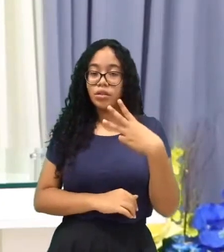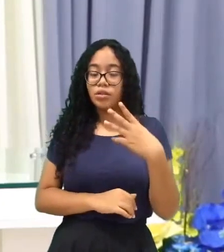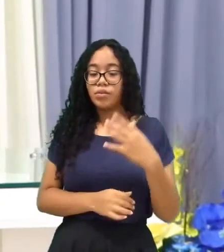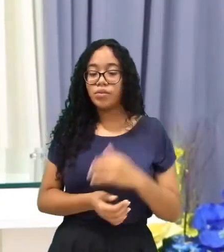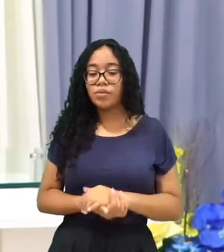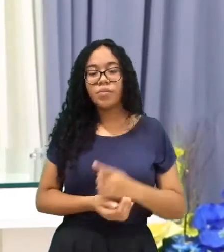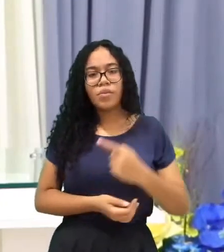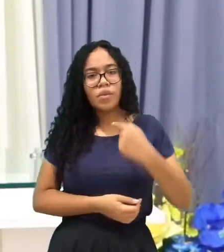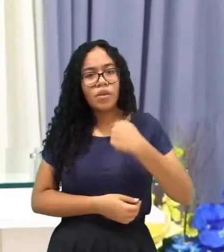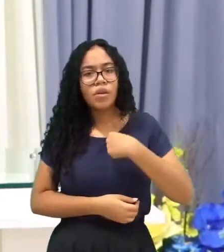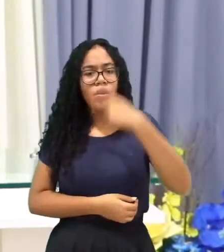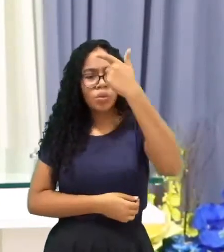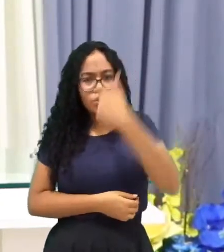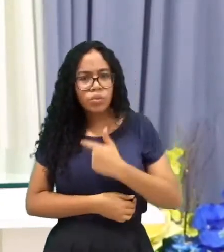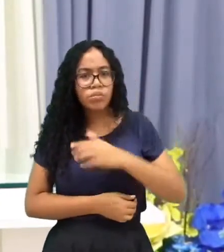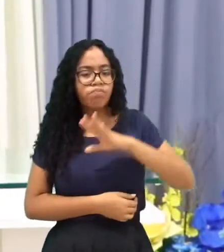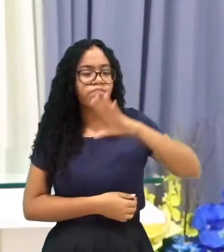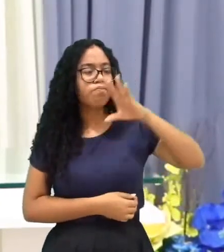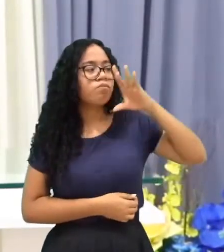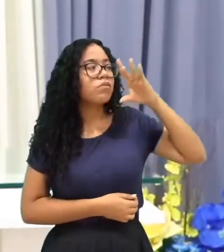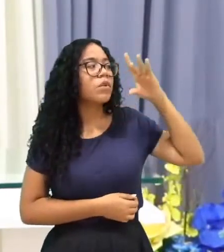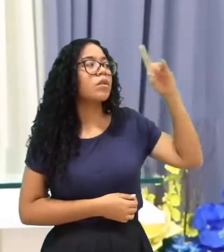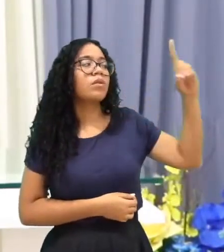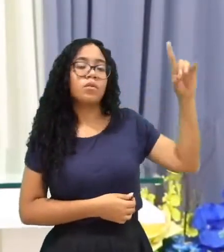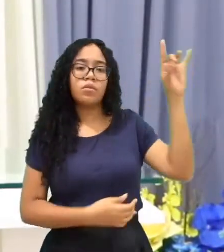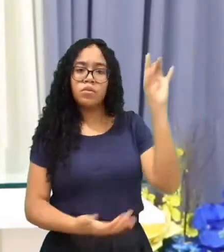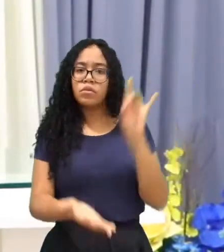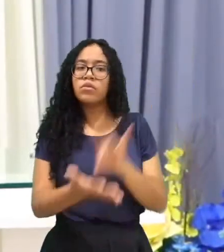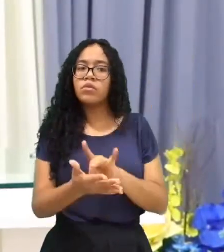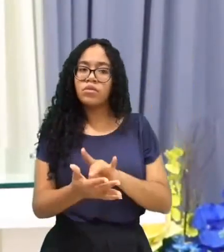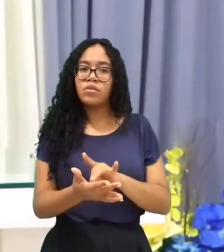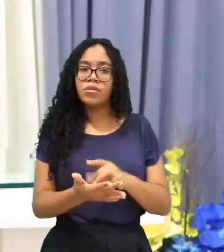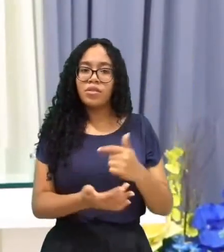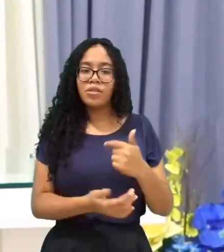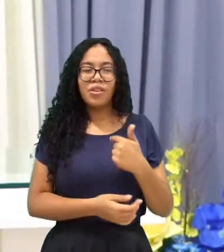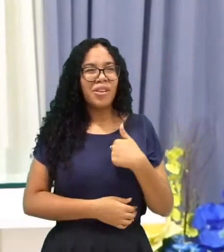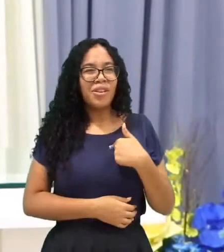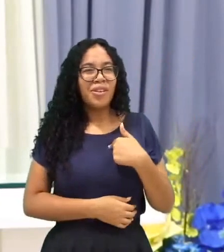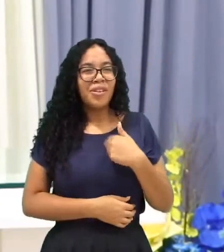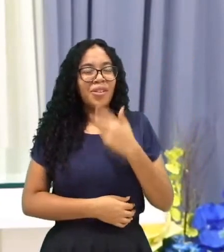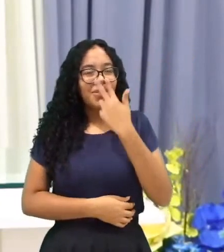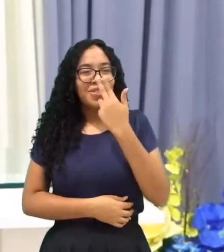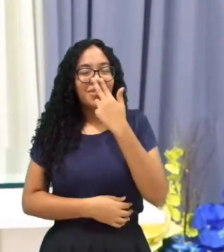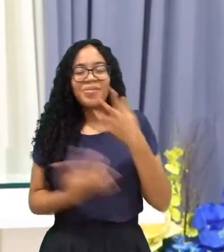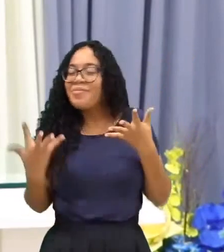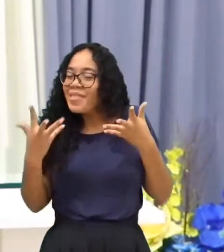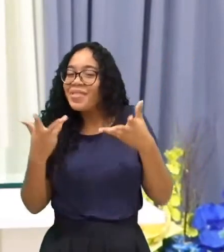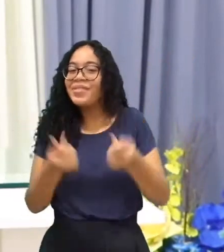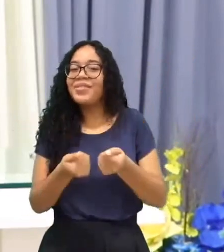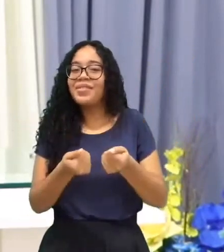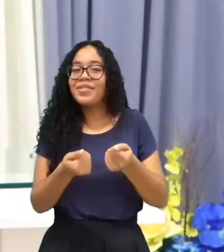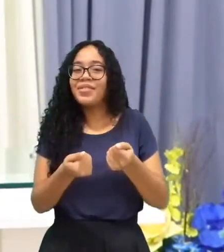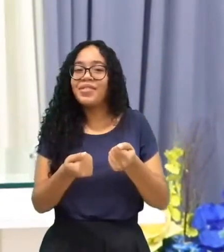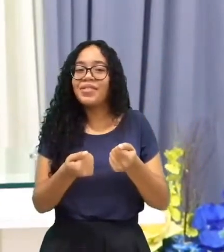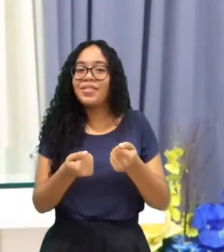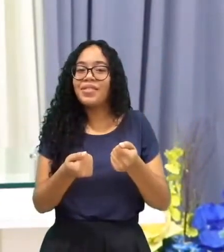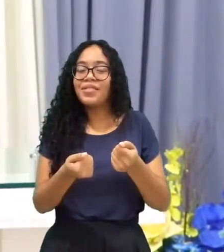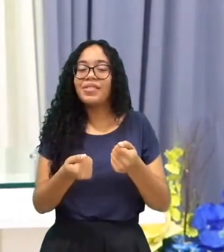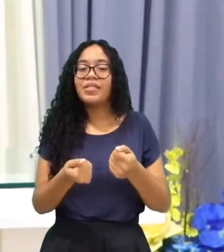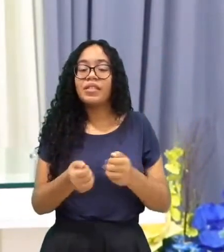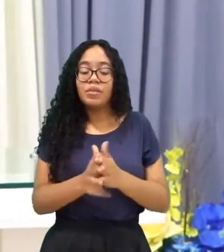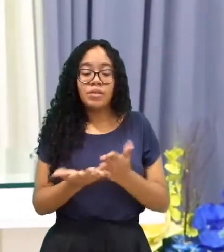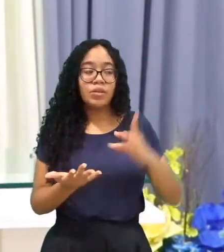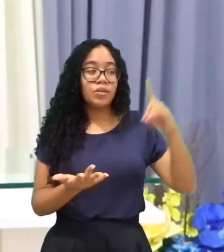eu sou o Deus de Betel. Eu acho isso aqui uma coisa tremenda. Eu sou o Deus de